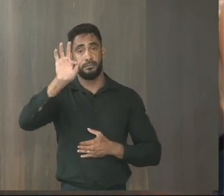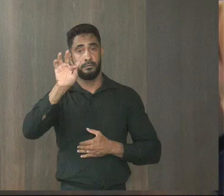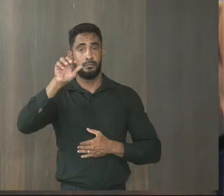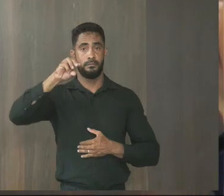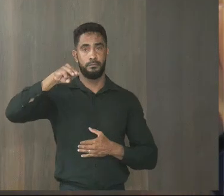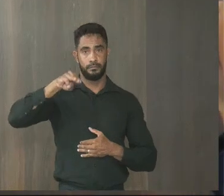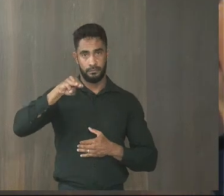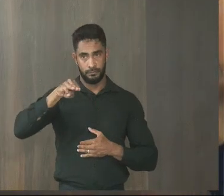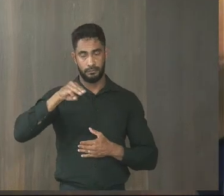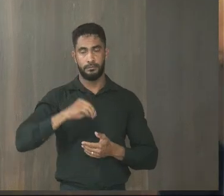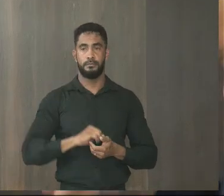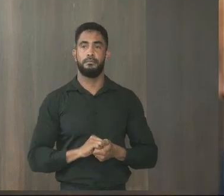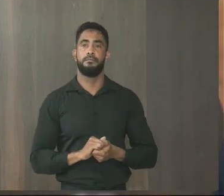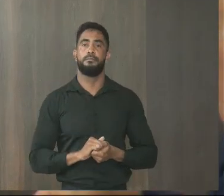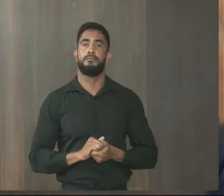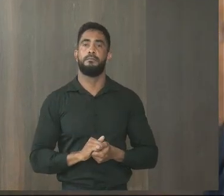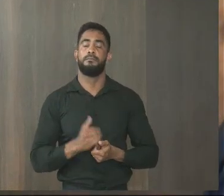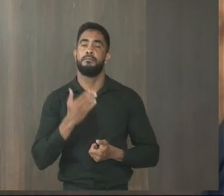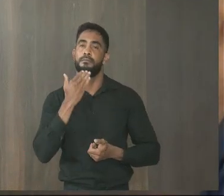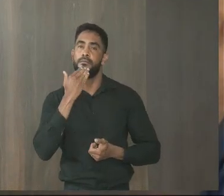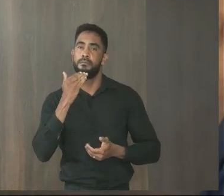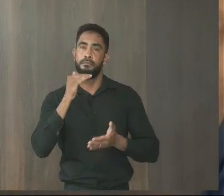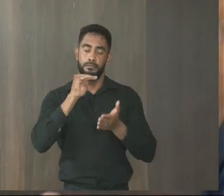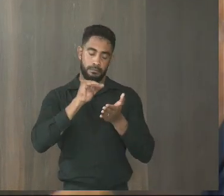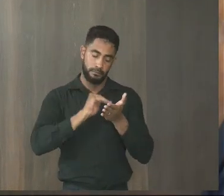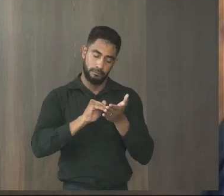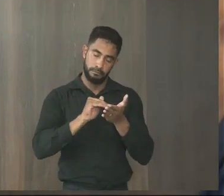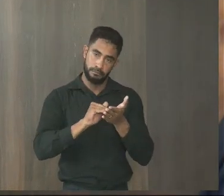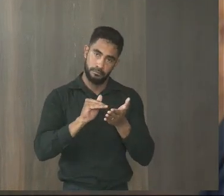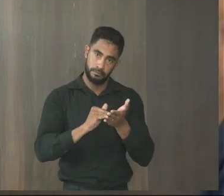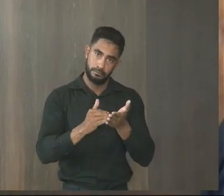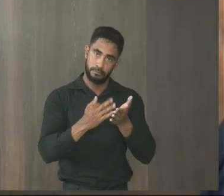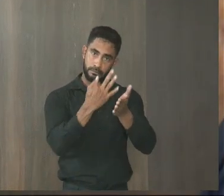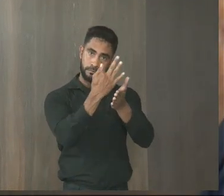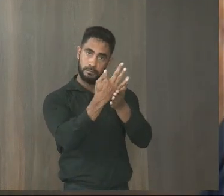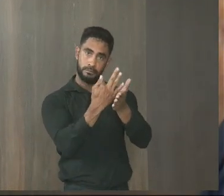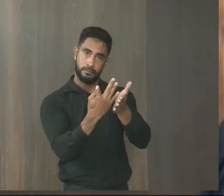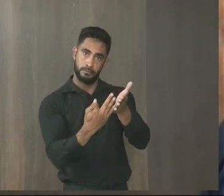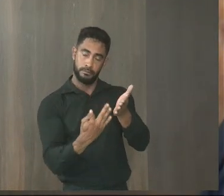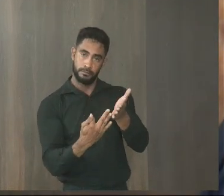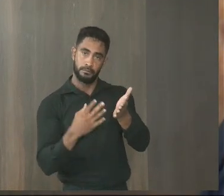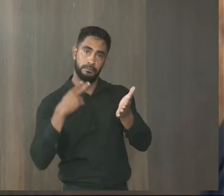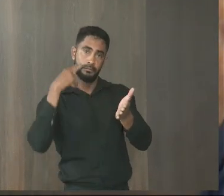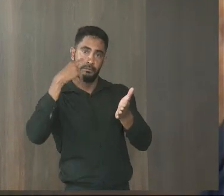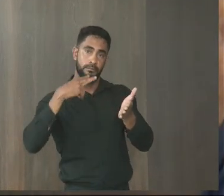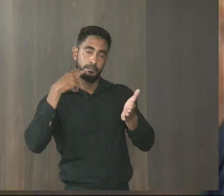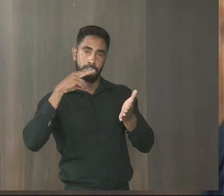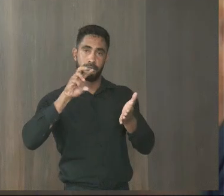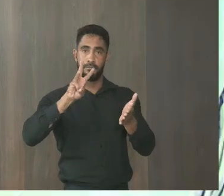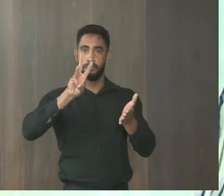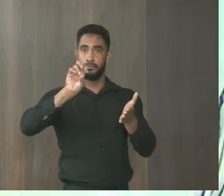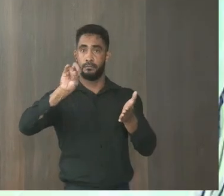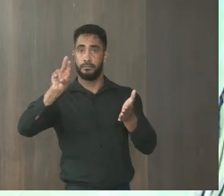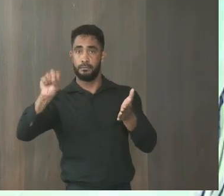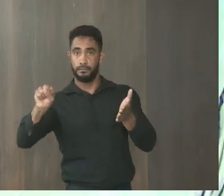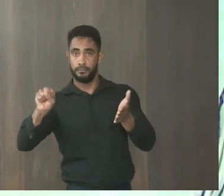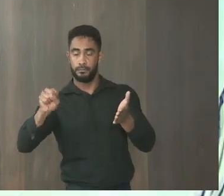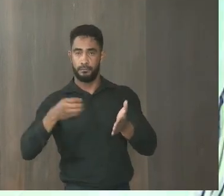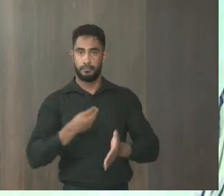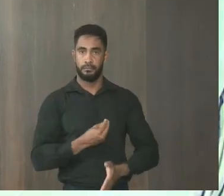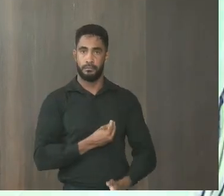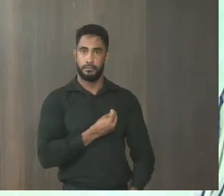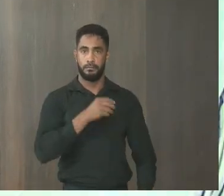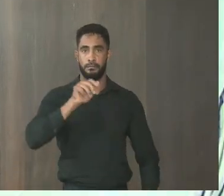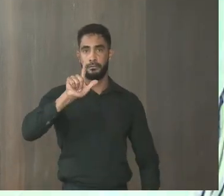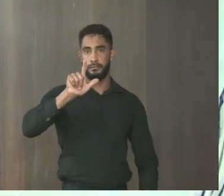web rádio. Solicito então ao senhor secretário que faça a chamada dos vereadores. Wyris Carlos Lopes.